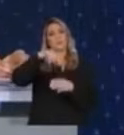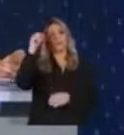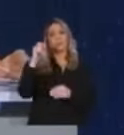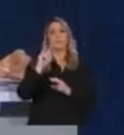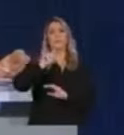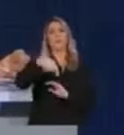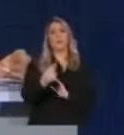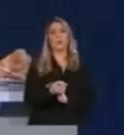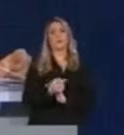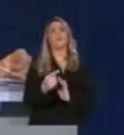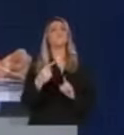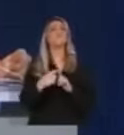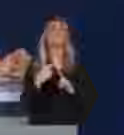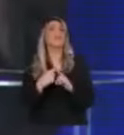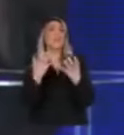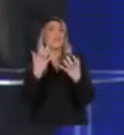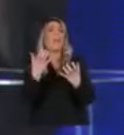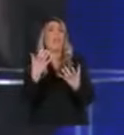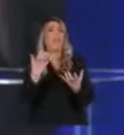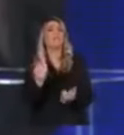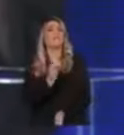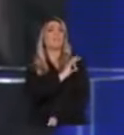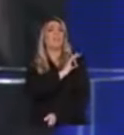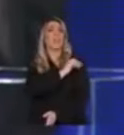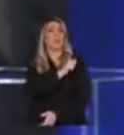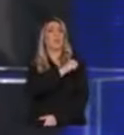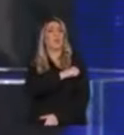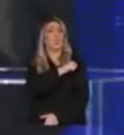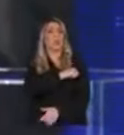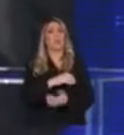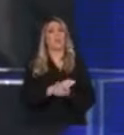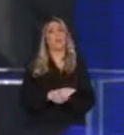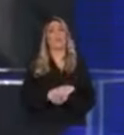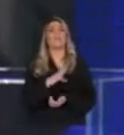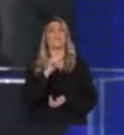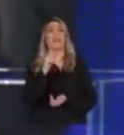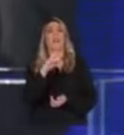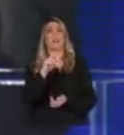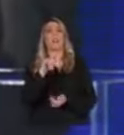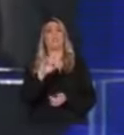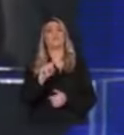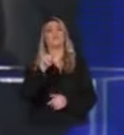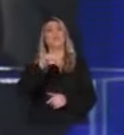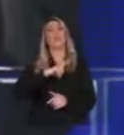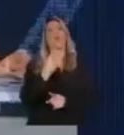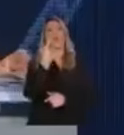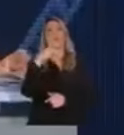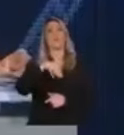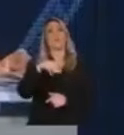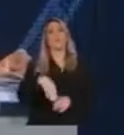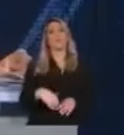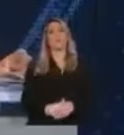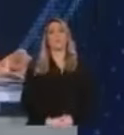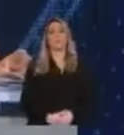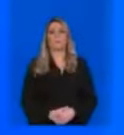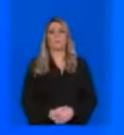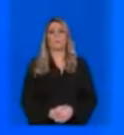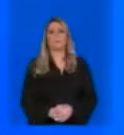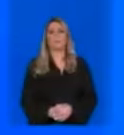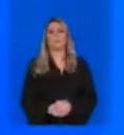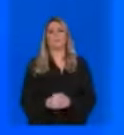o próximo a dizer por quer ser prefeito do Rio de Janeiro é Carlos Roberto Osório o senhor tem um minuto candidato